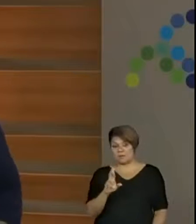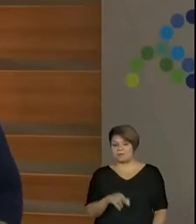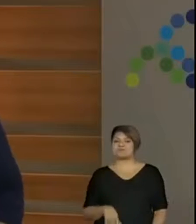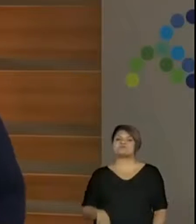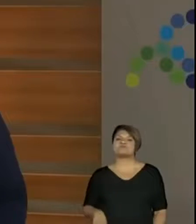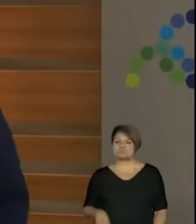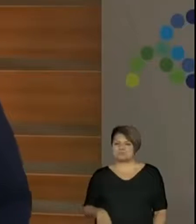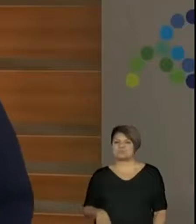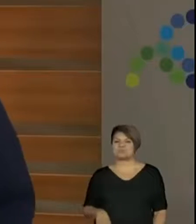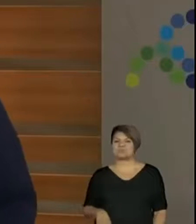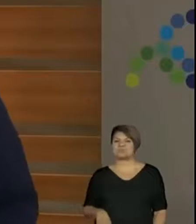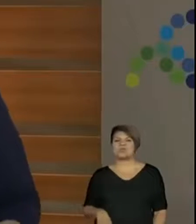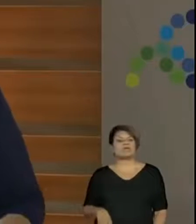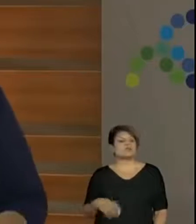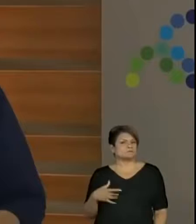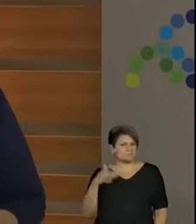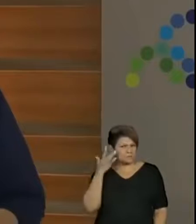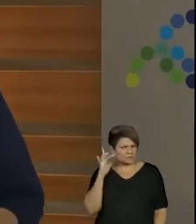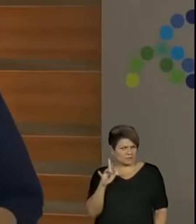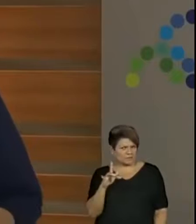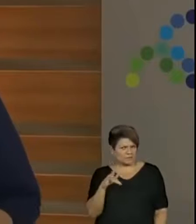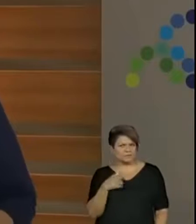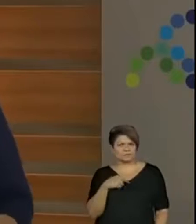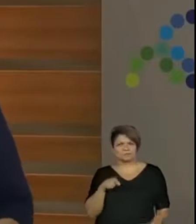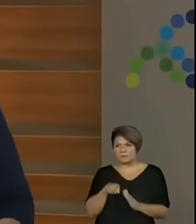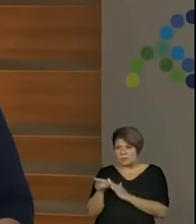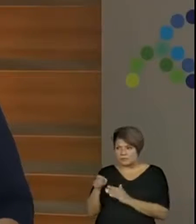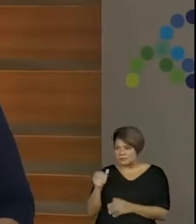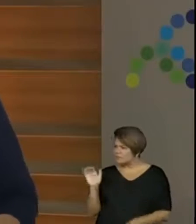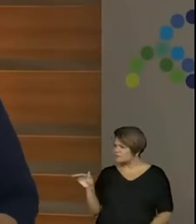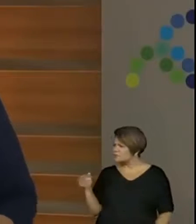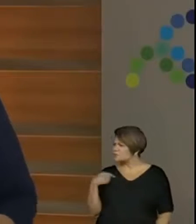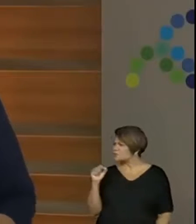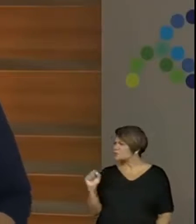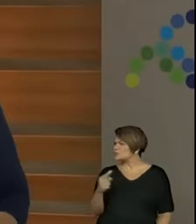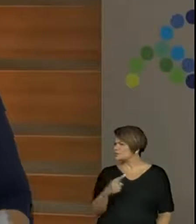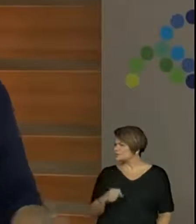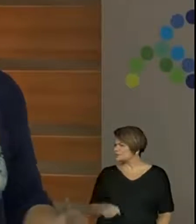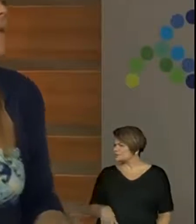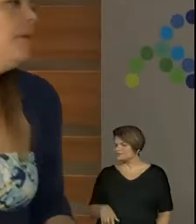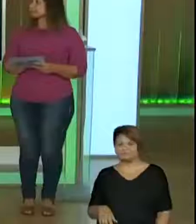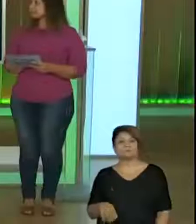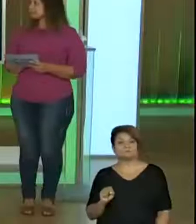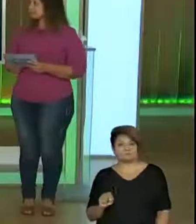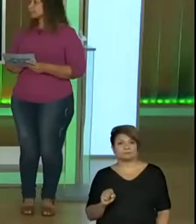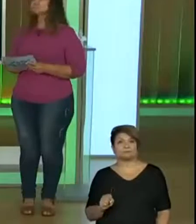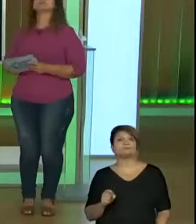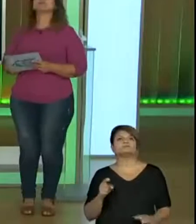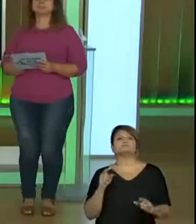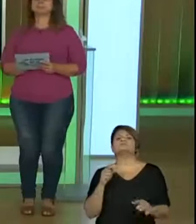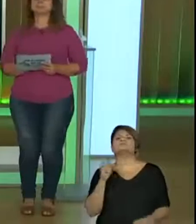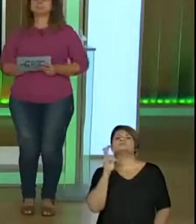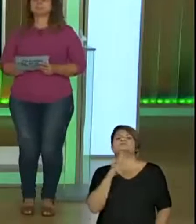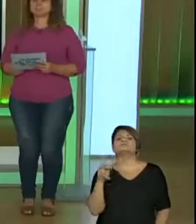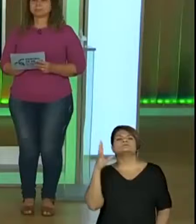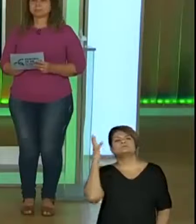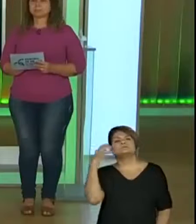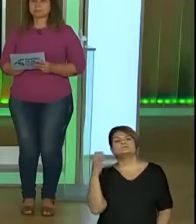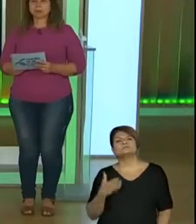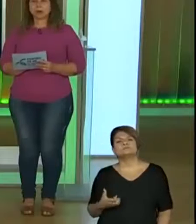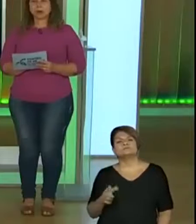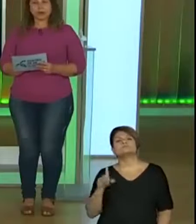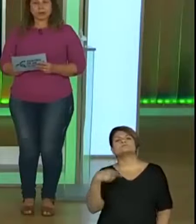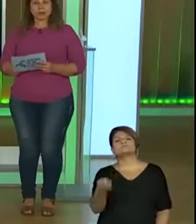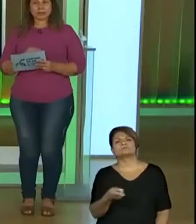Então, tenta, se não souber, pergunta para quem está perto, para te ajudar, né? Ó, eu posso até perguntar, professora Vivi, qual